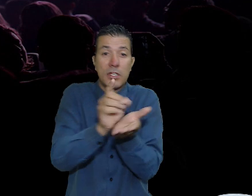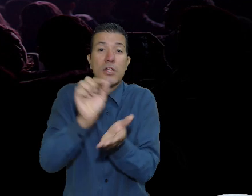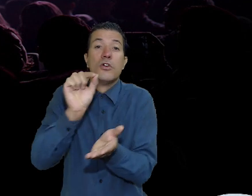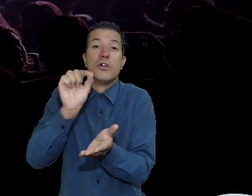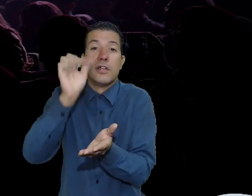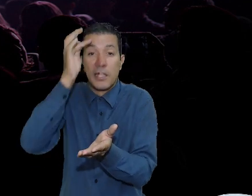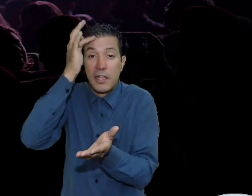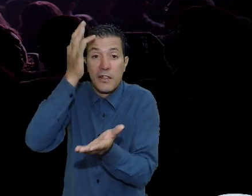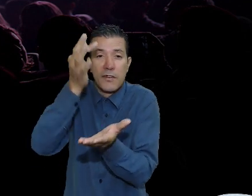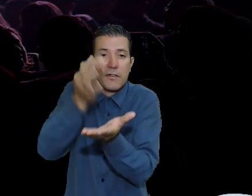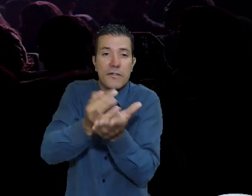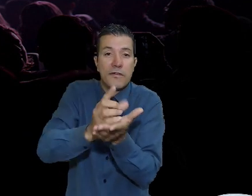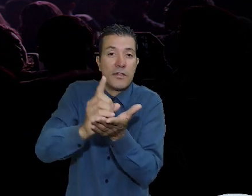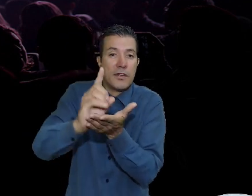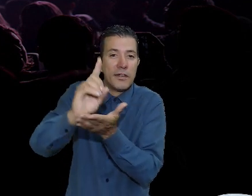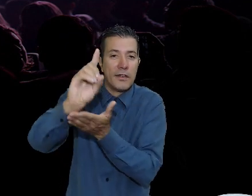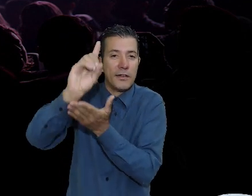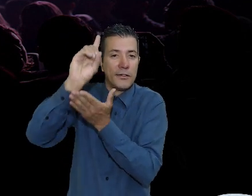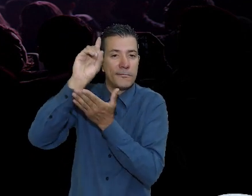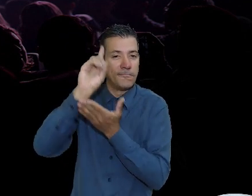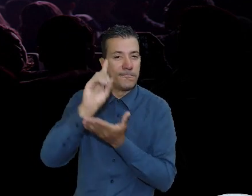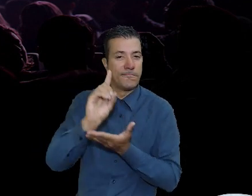eu serei